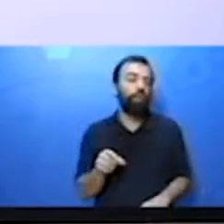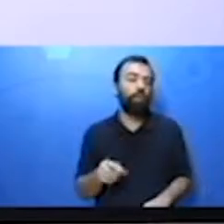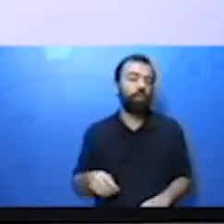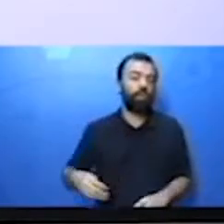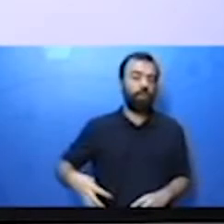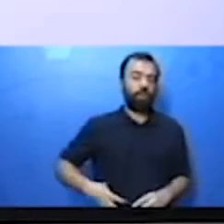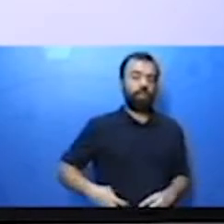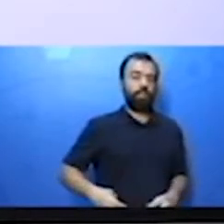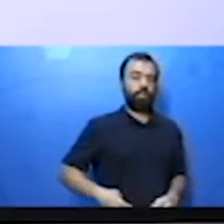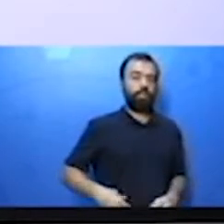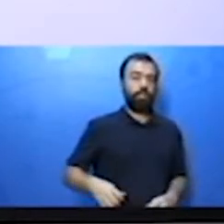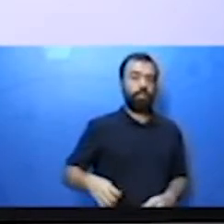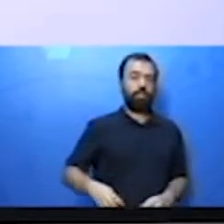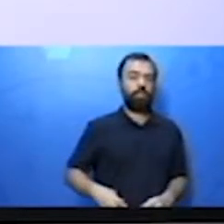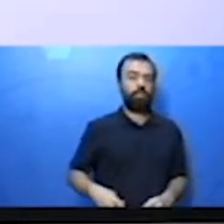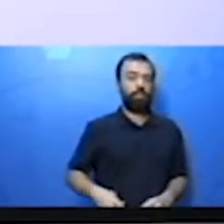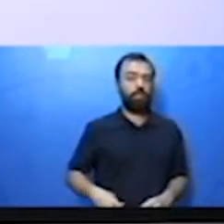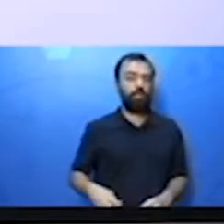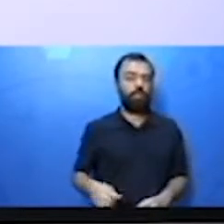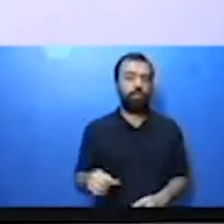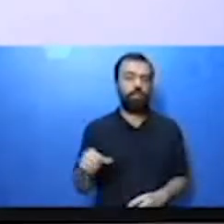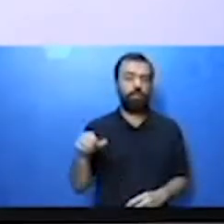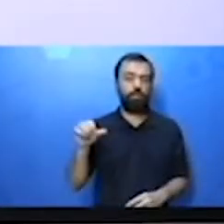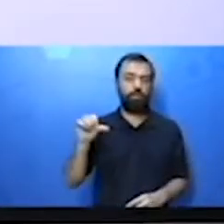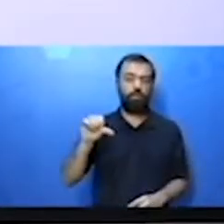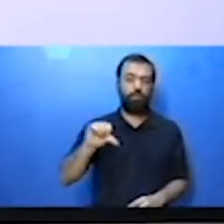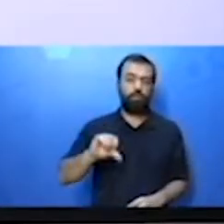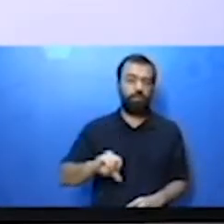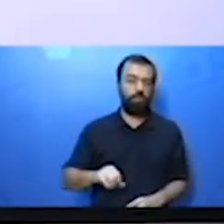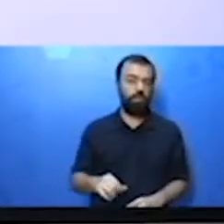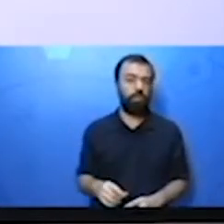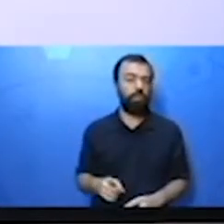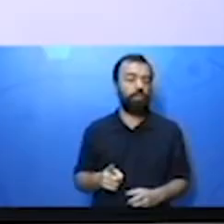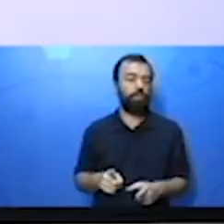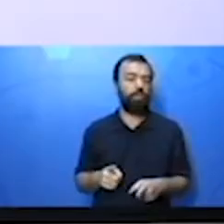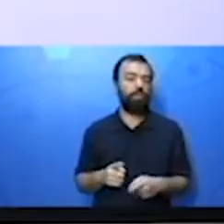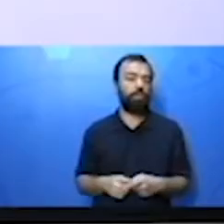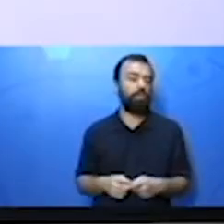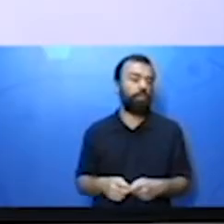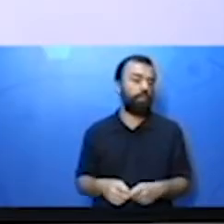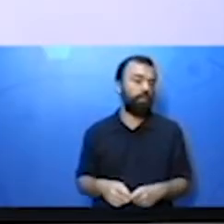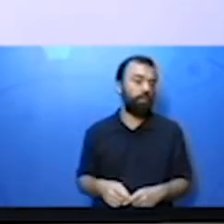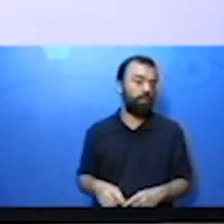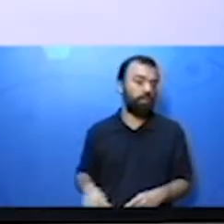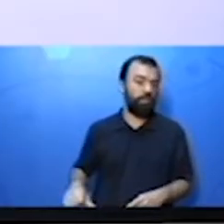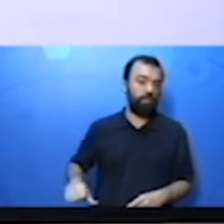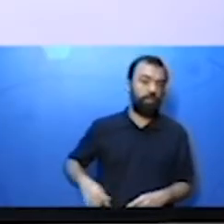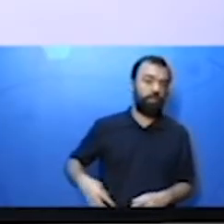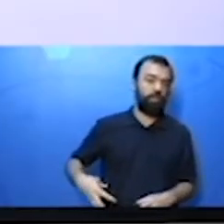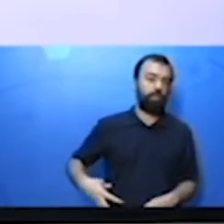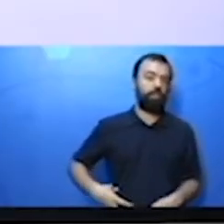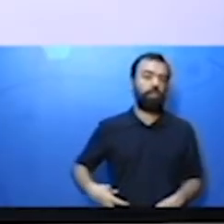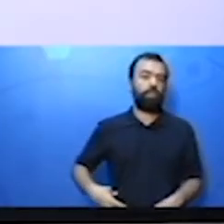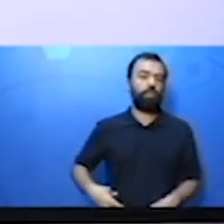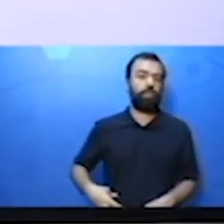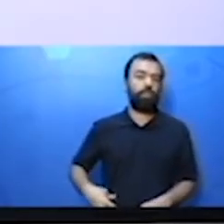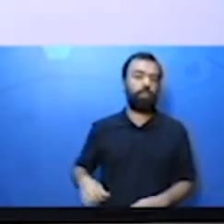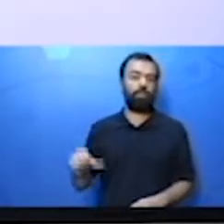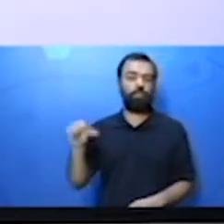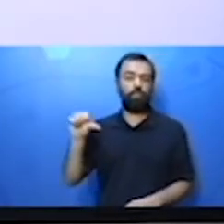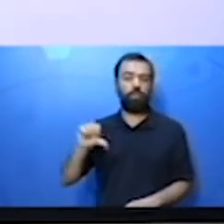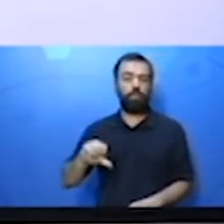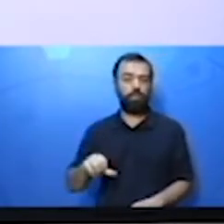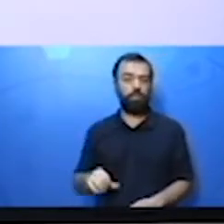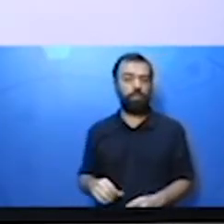hepática medicamentosa, que é um problema seríssimo no fígado, que vai fazer